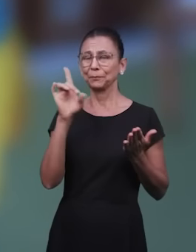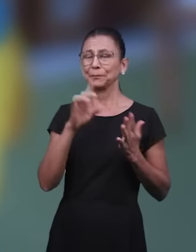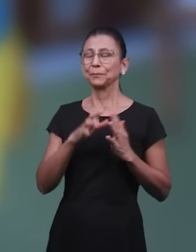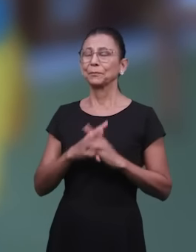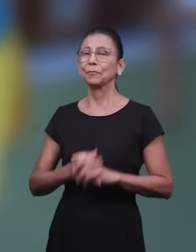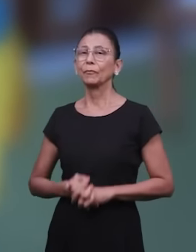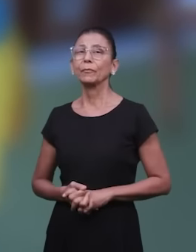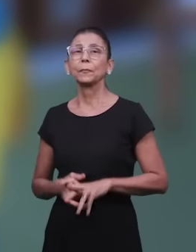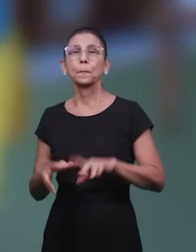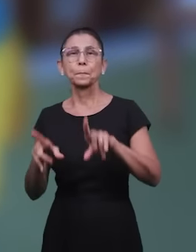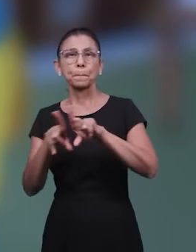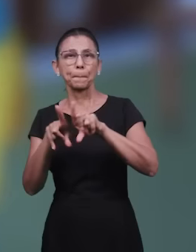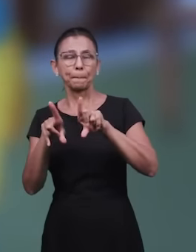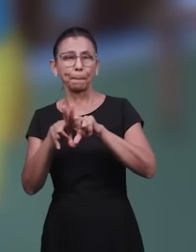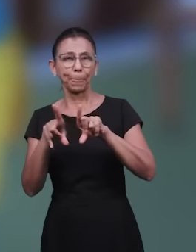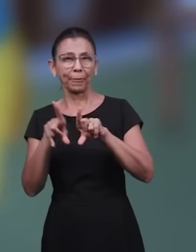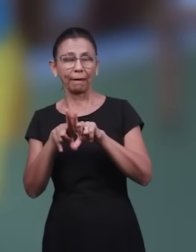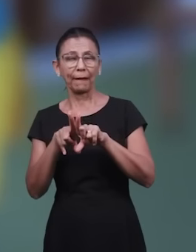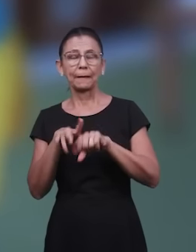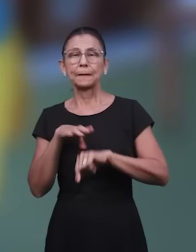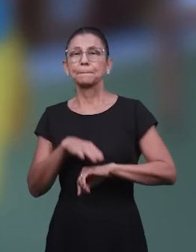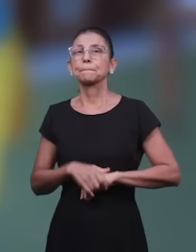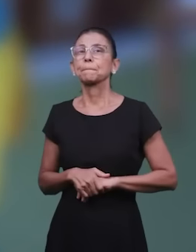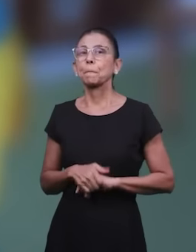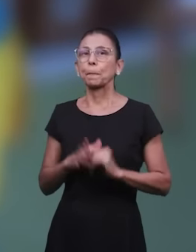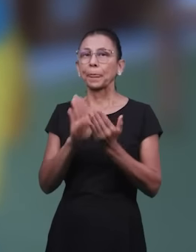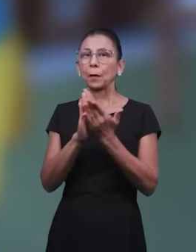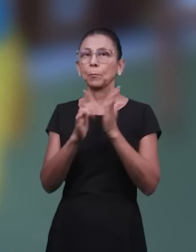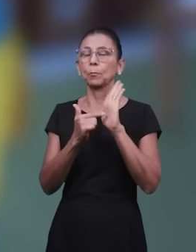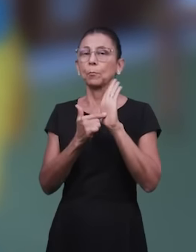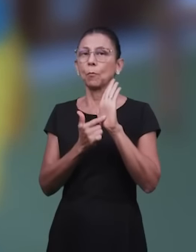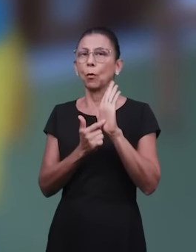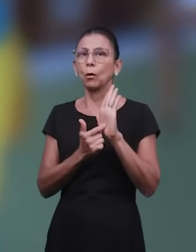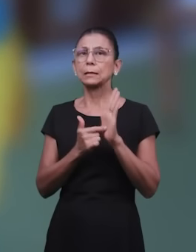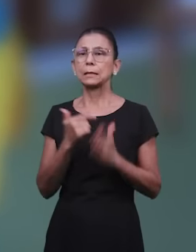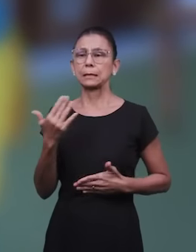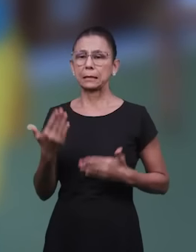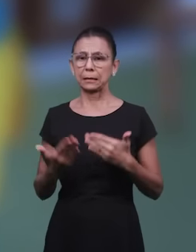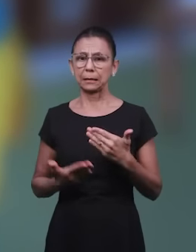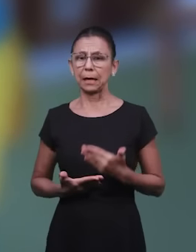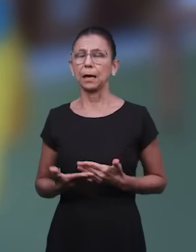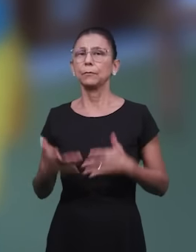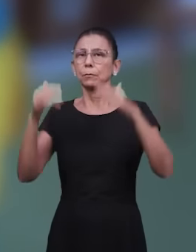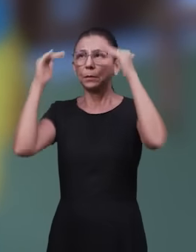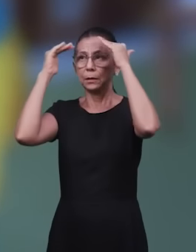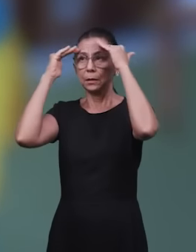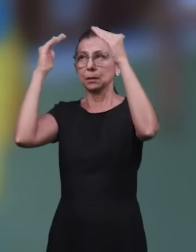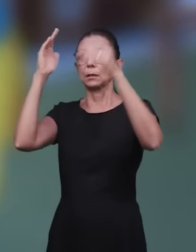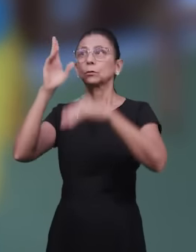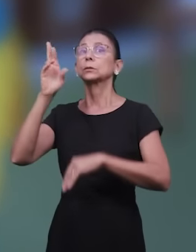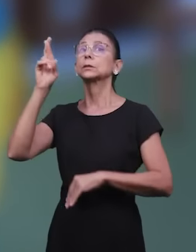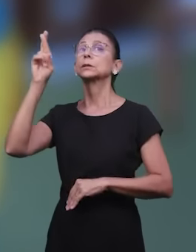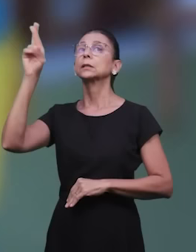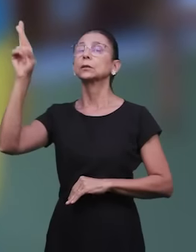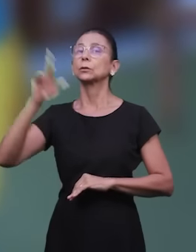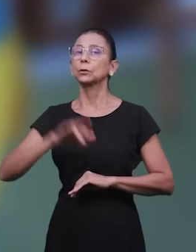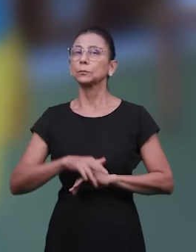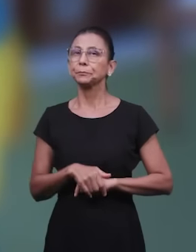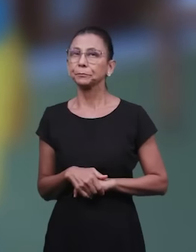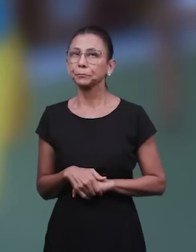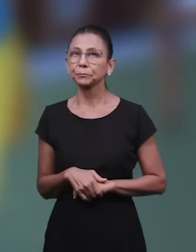Senhor. E a Bíblia nos fala de muitos servos que ouviram e obedeceram à voz